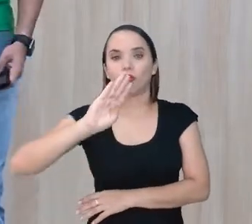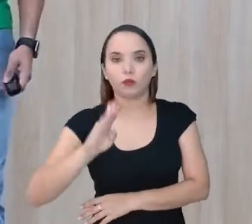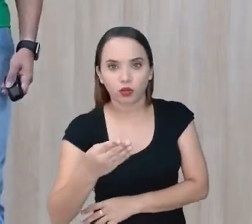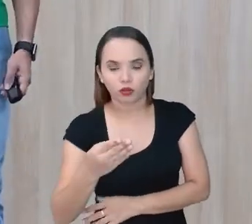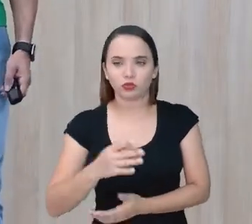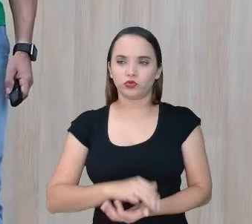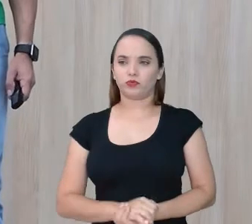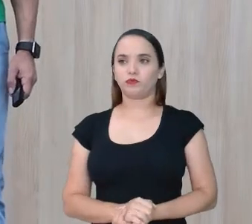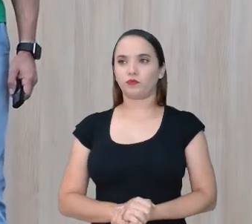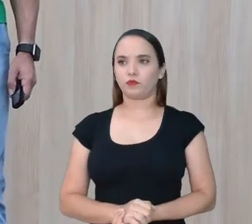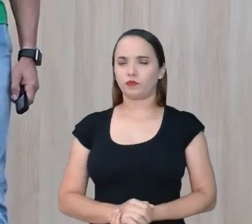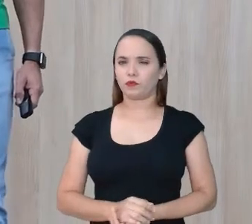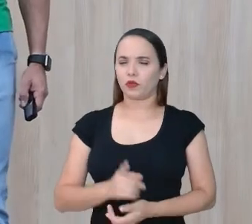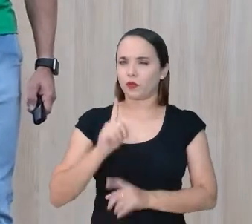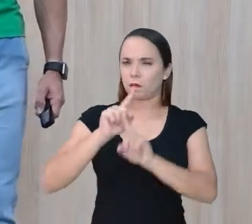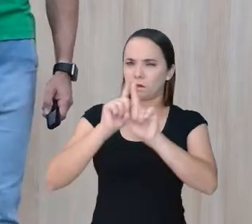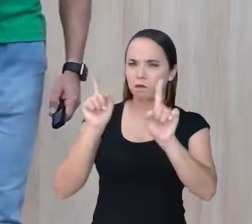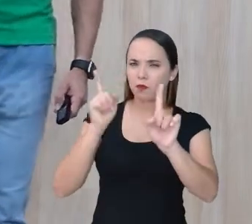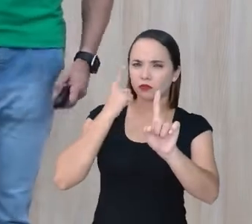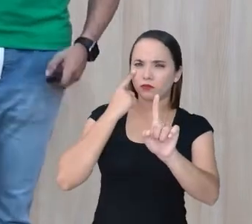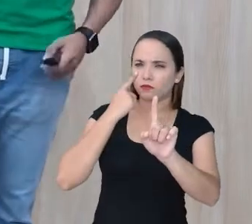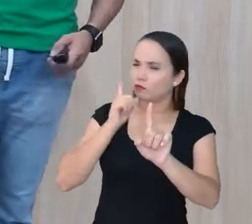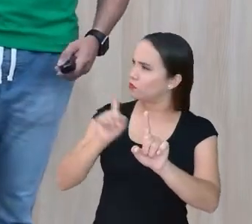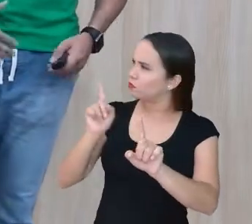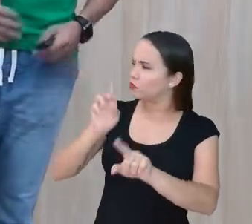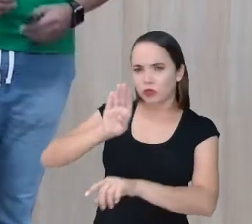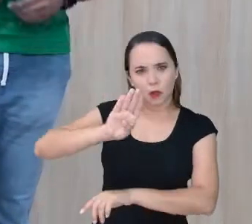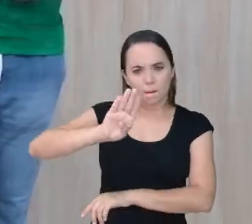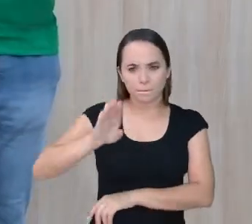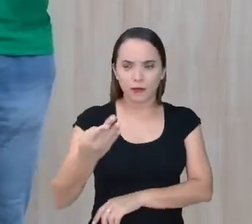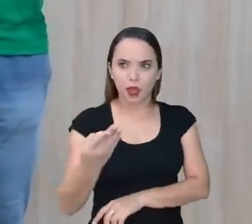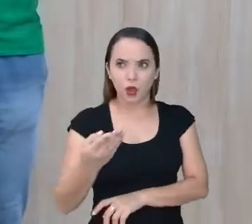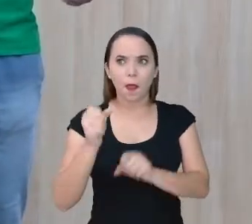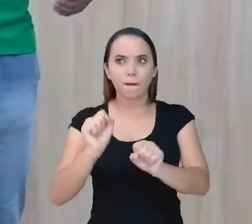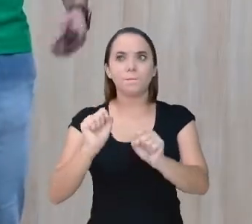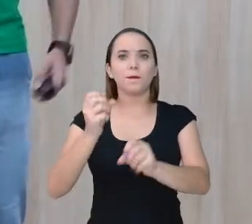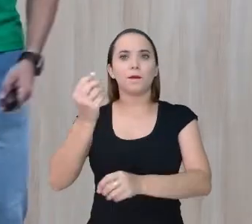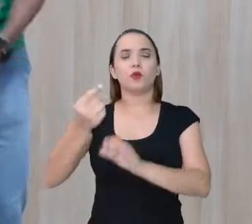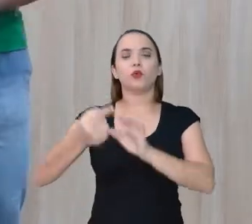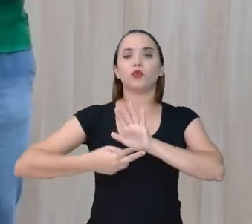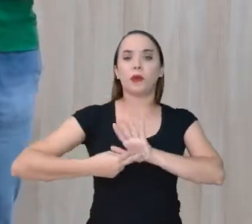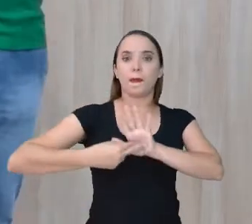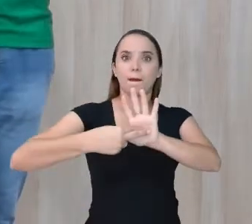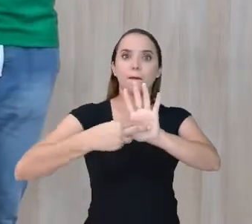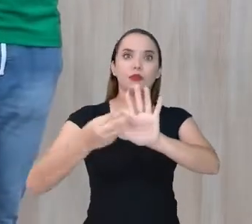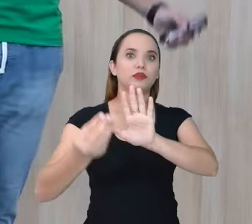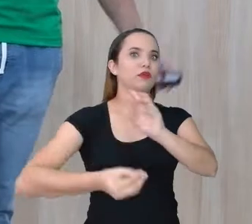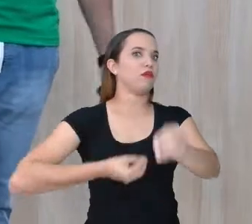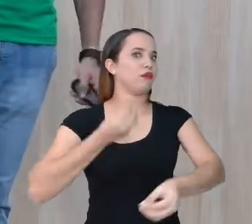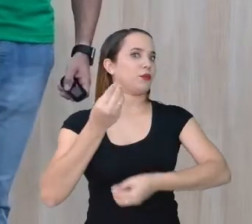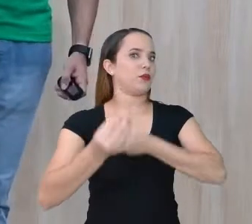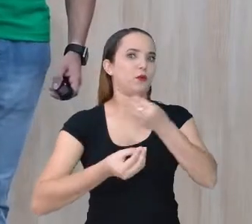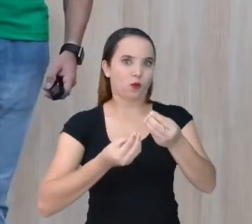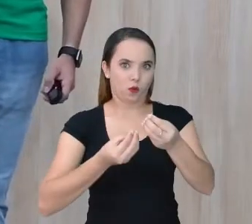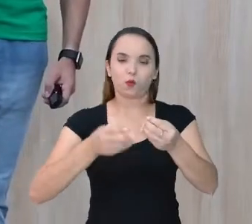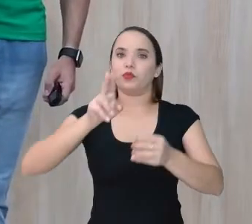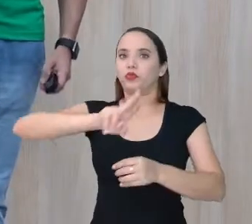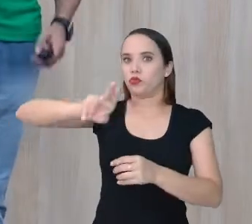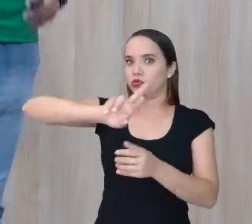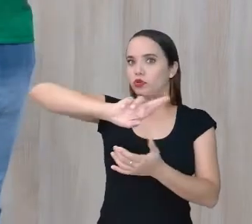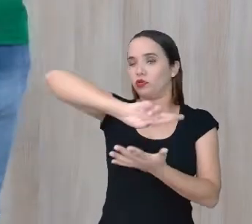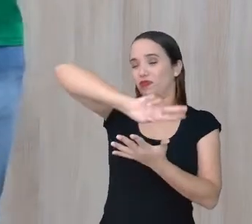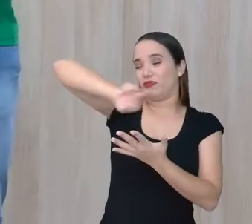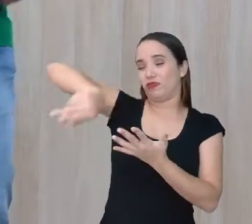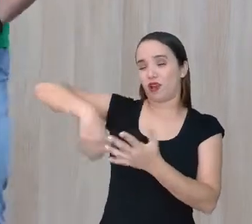Agora, esse bilhões aí, a gente pode representar com um número com vários zeros, certo?